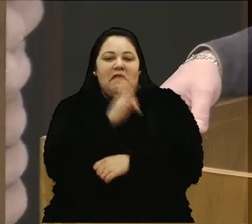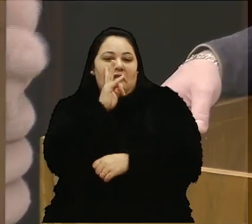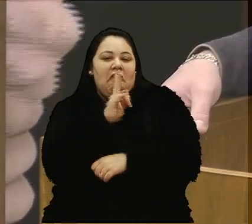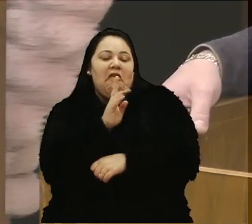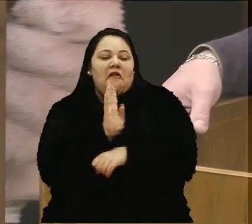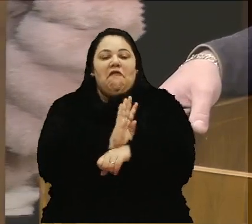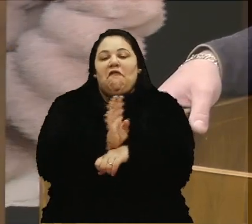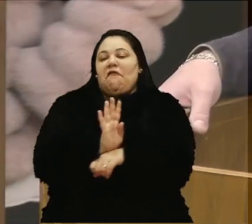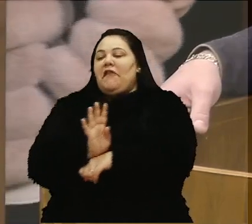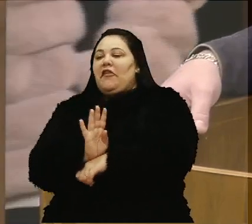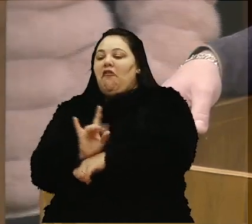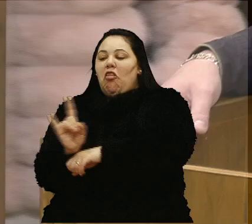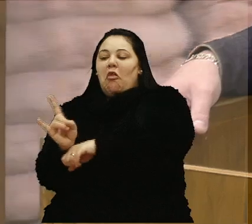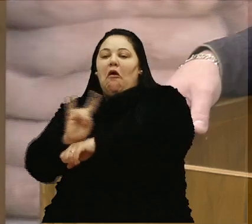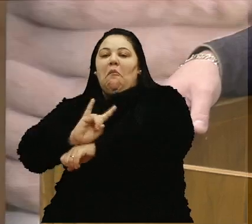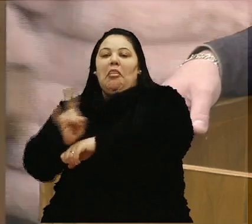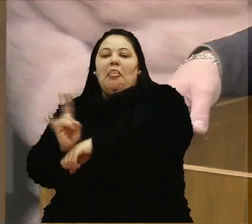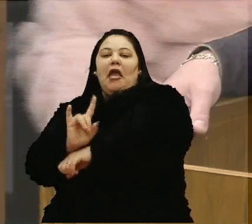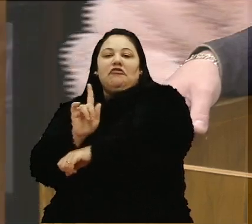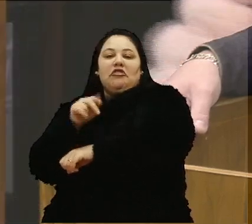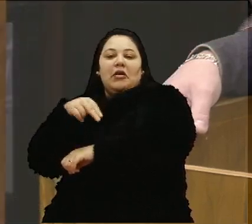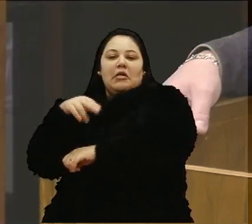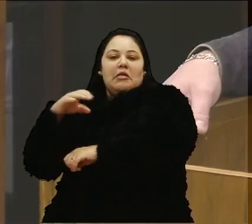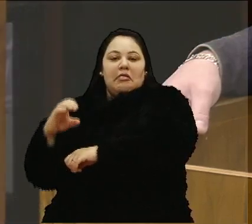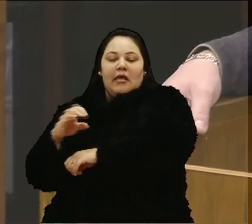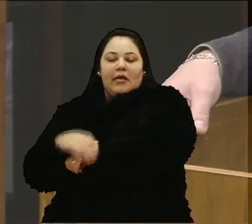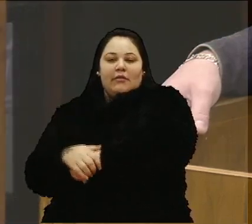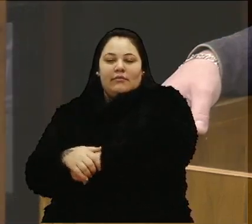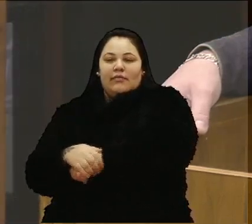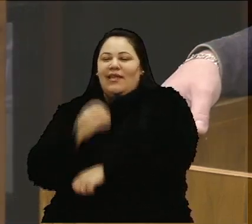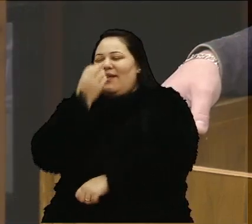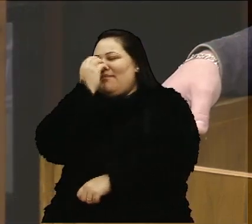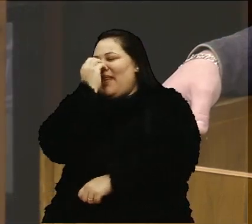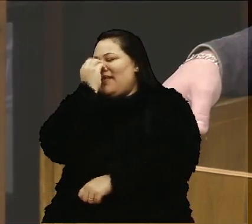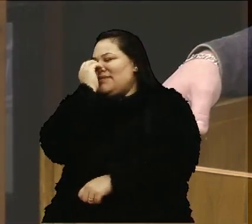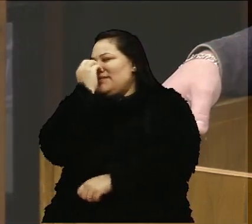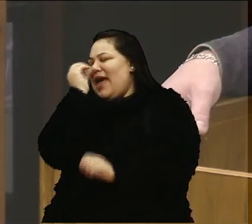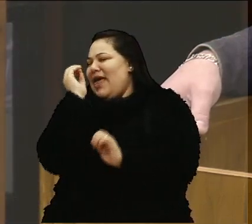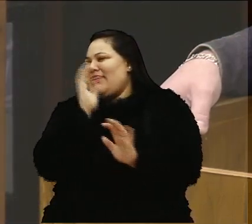Cinemas. Aí não. Aí a palhaçada